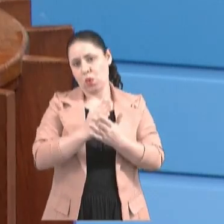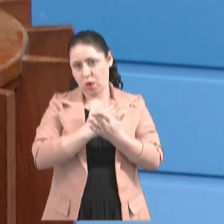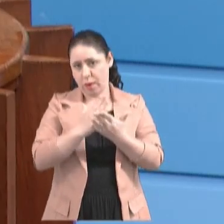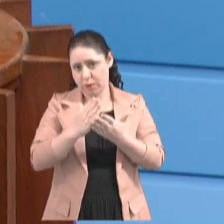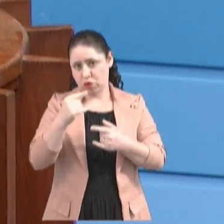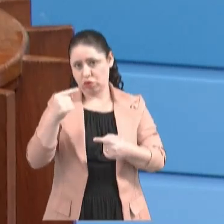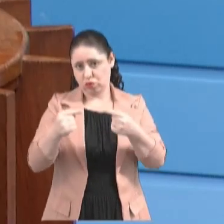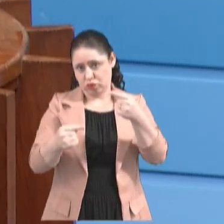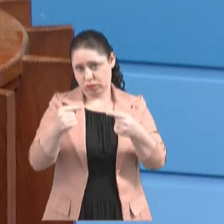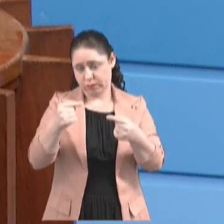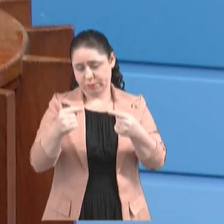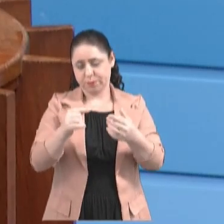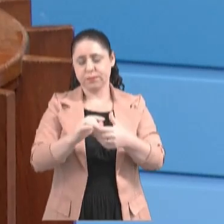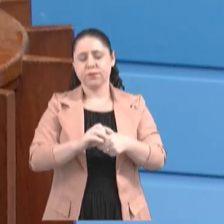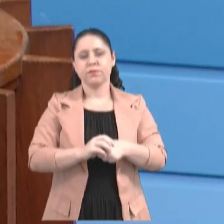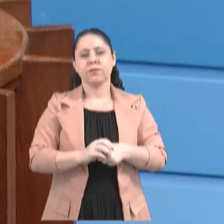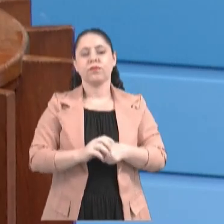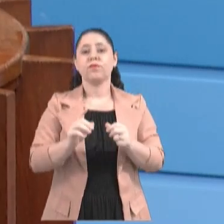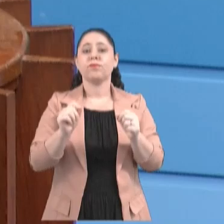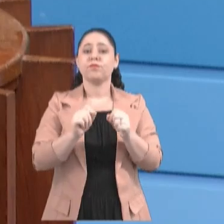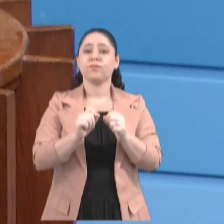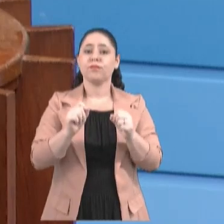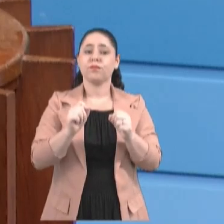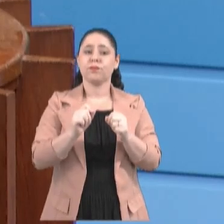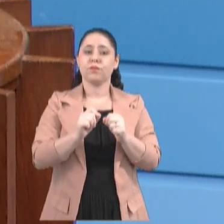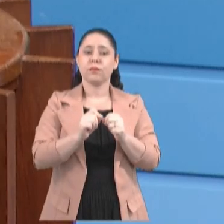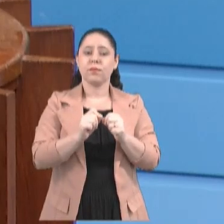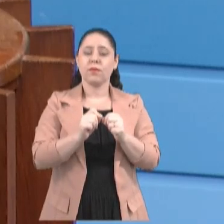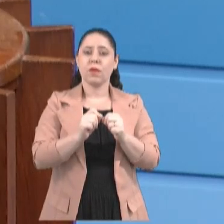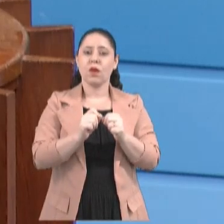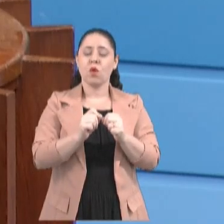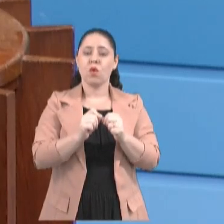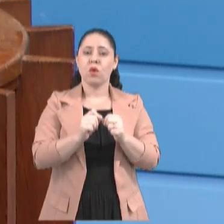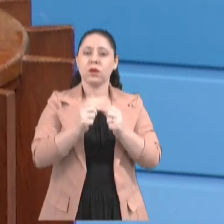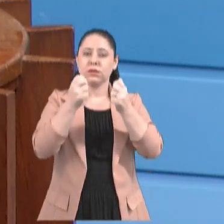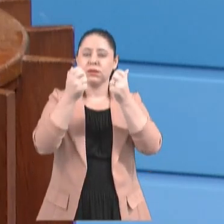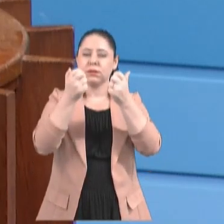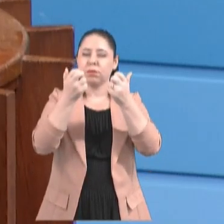iniciar essa discussão fazendo uma constatação.